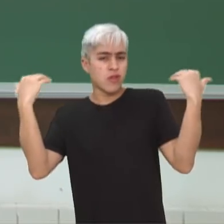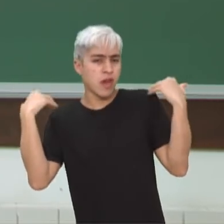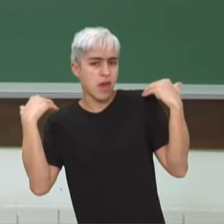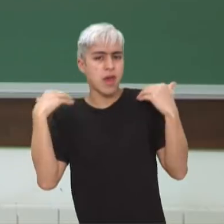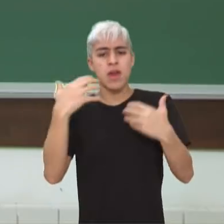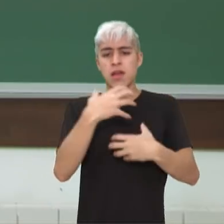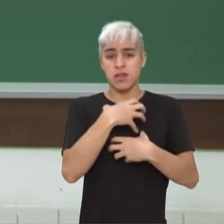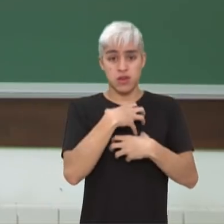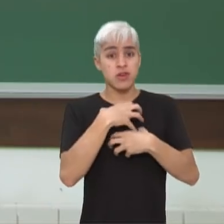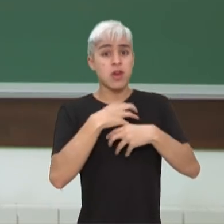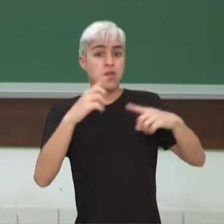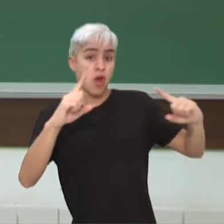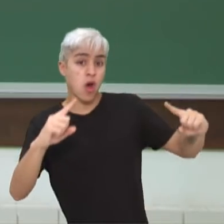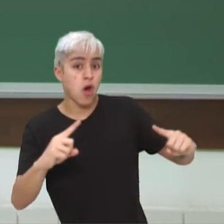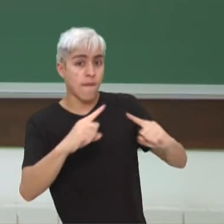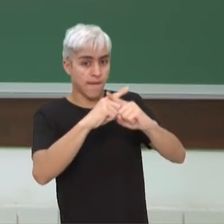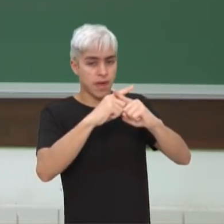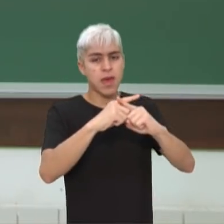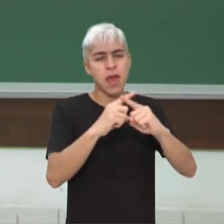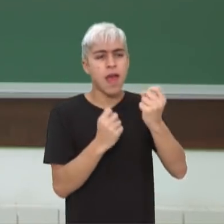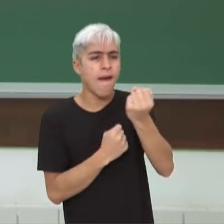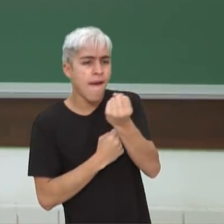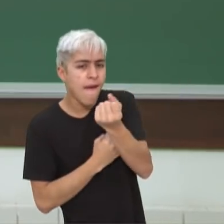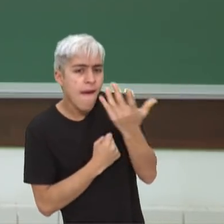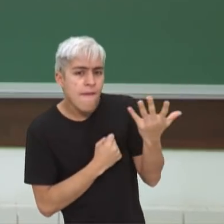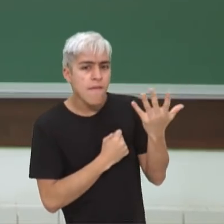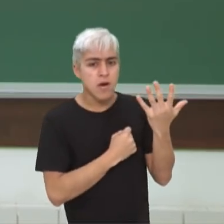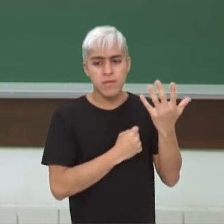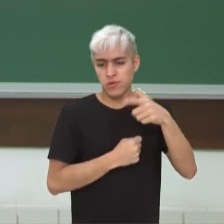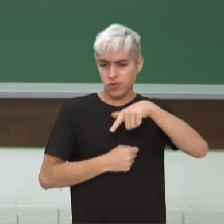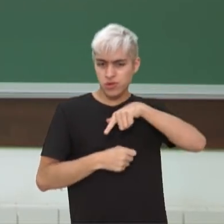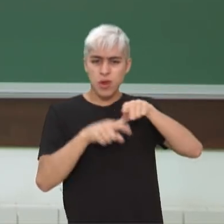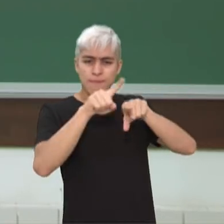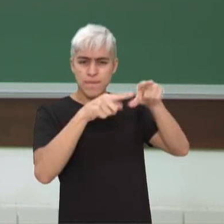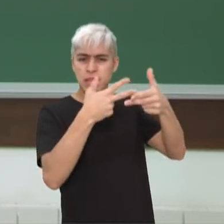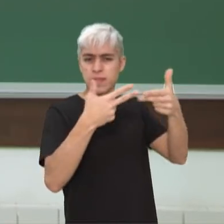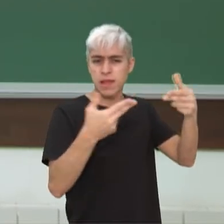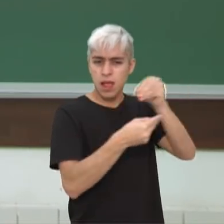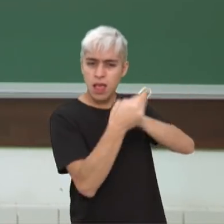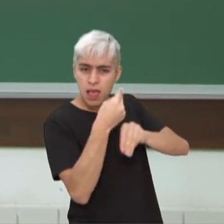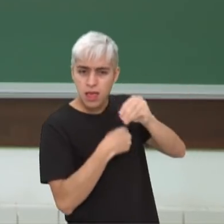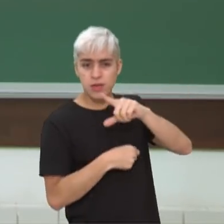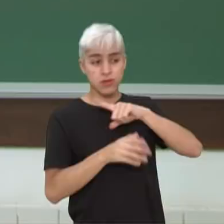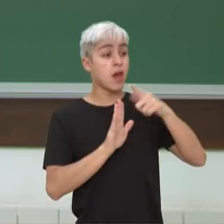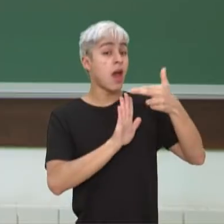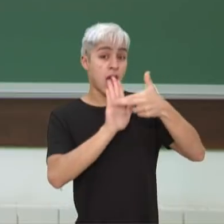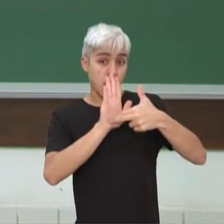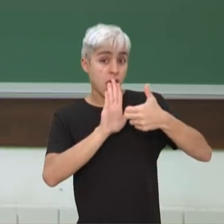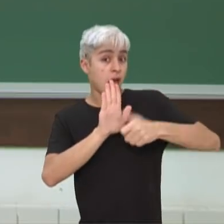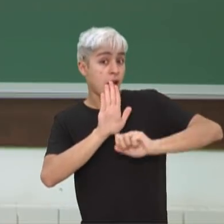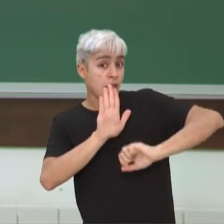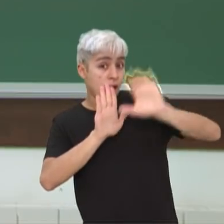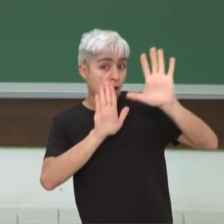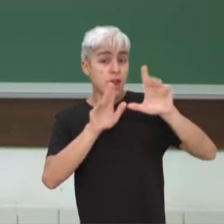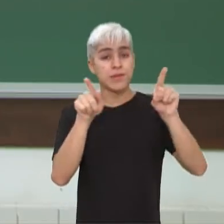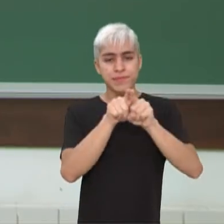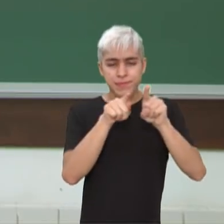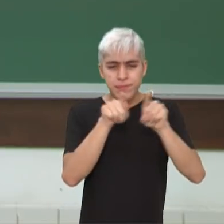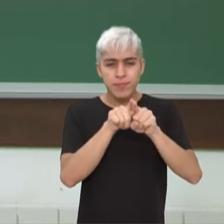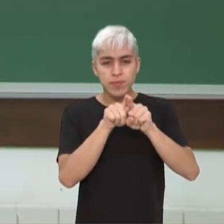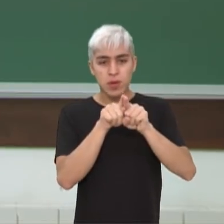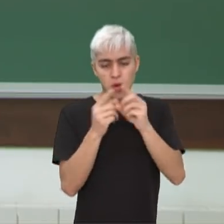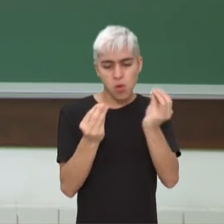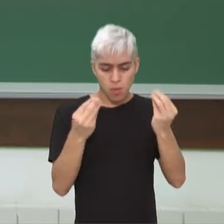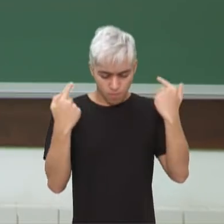modalidades competitivas, né, que algumas ali consistiam com o uso de alguns aparelhos, então você tinha regras bem estabelecidas, você tinha ali a busca